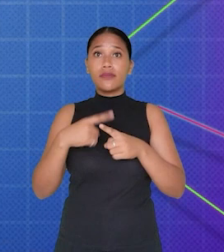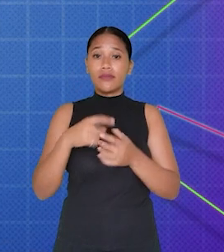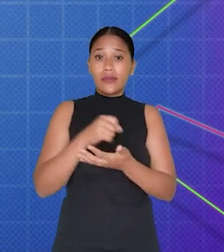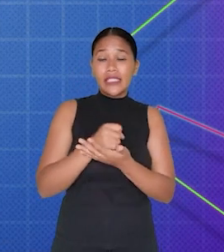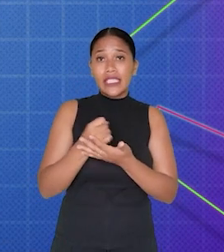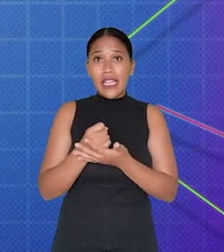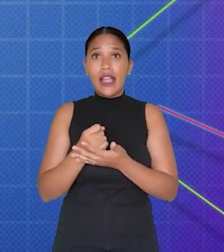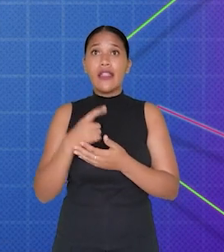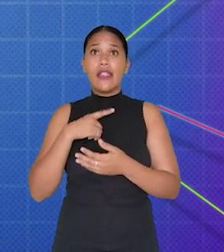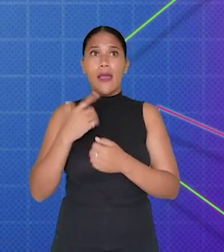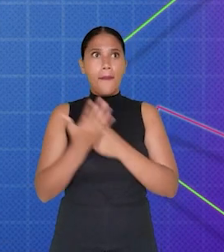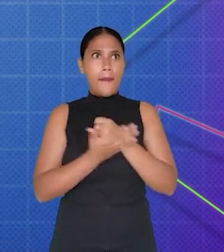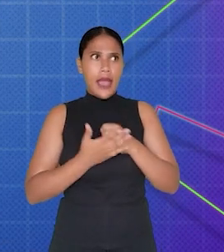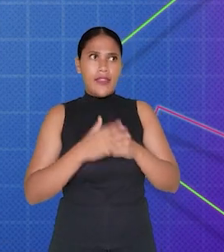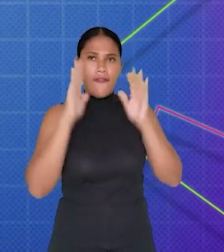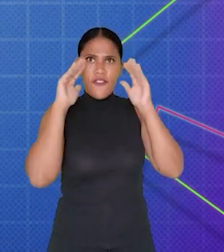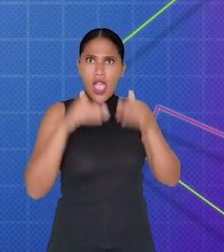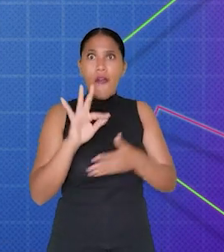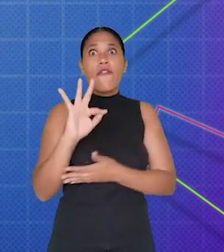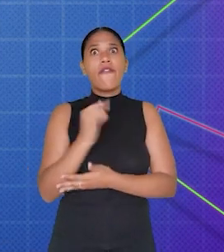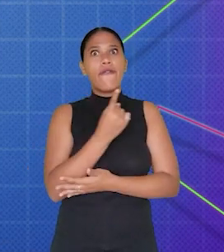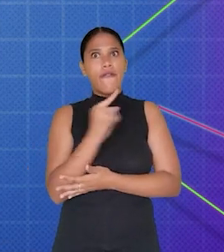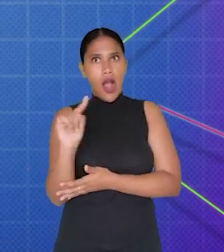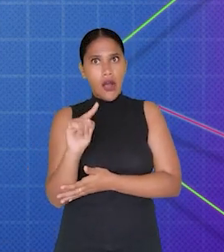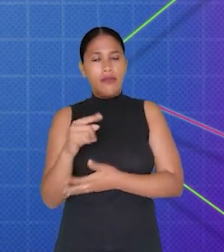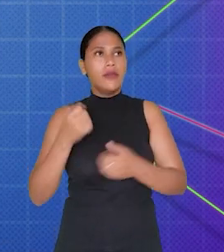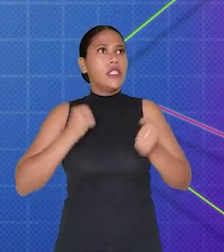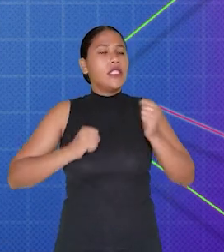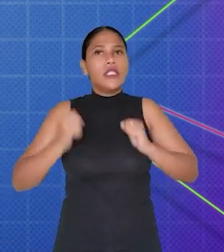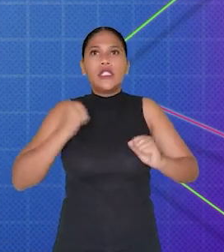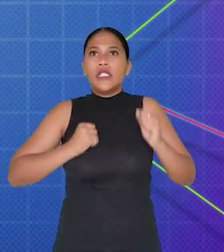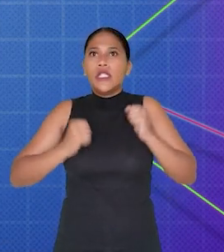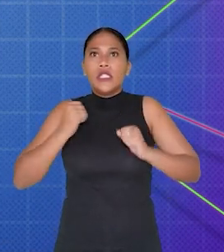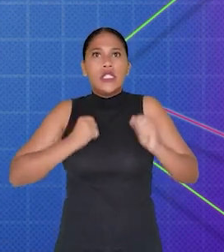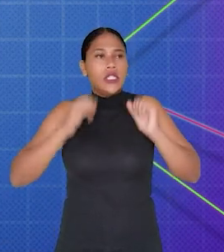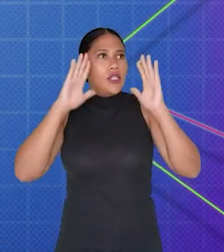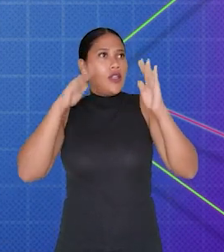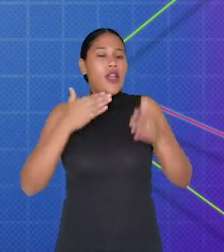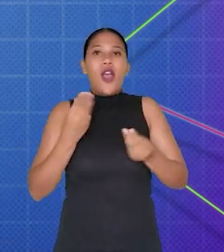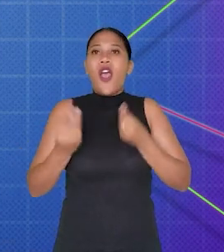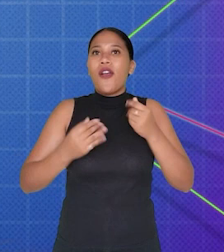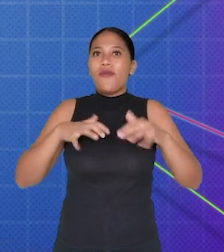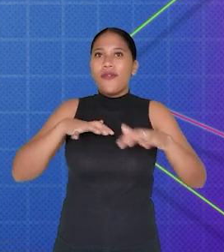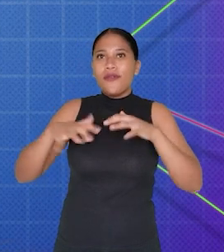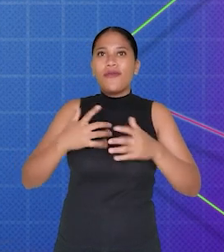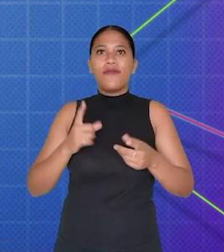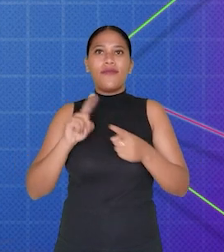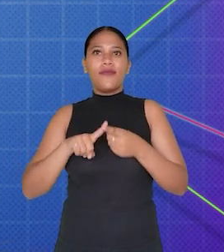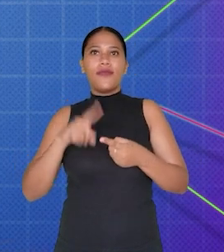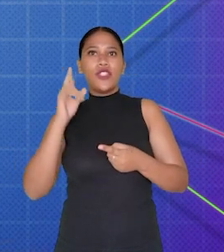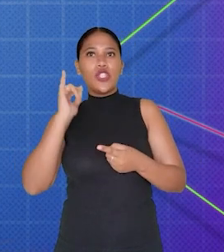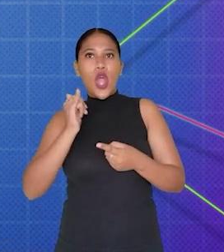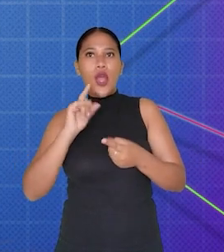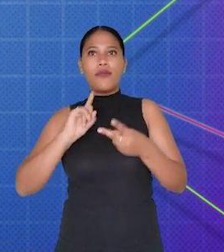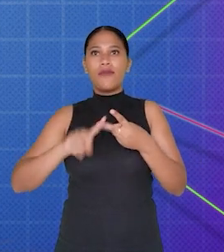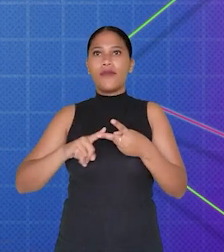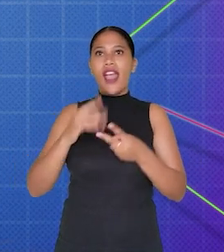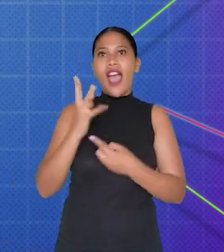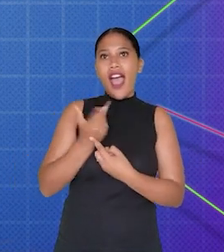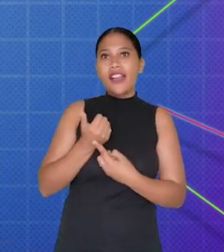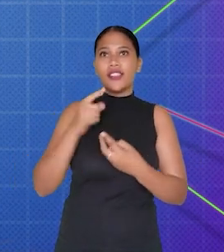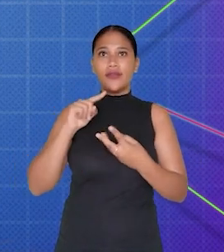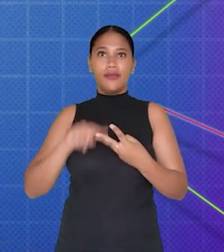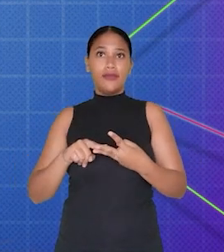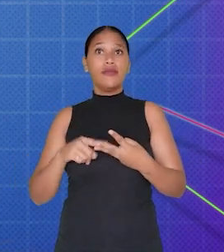se trata de jogos com uma fanbase fiel e leal, que pode ter expectativas específicas em relação a mecânicas, enredo e o estilo de